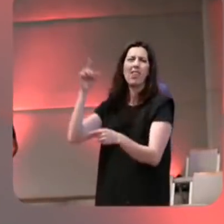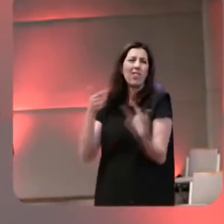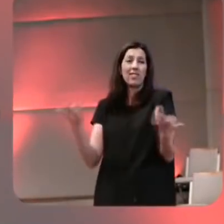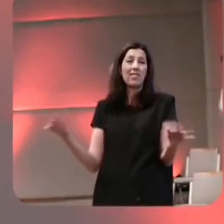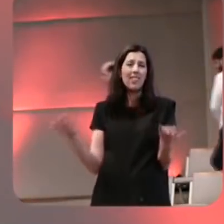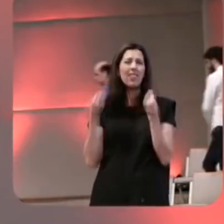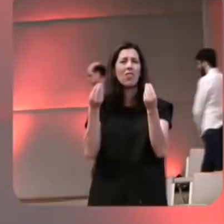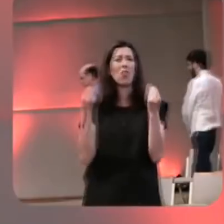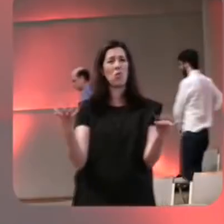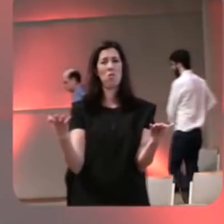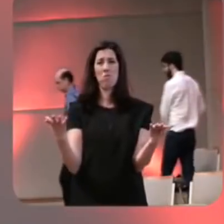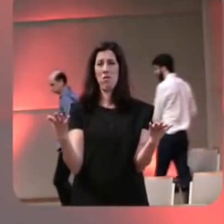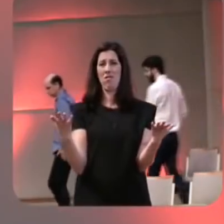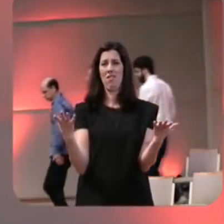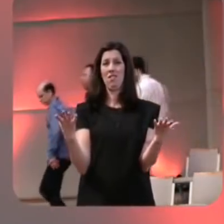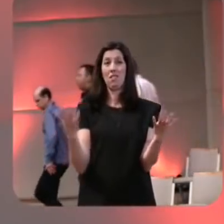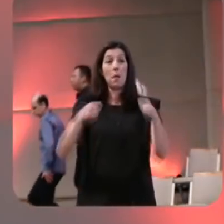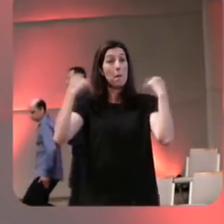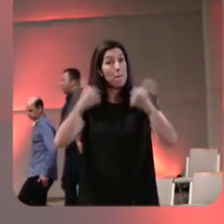Chega, vamos inverter.